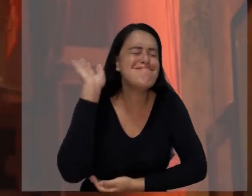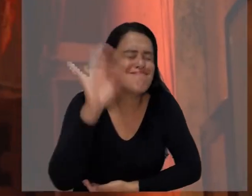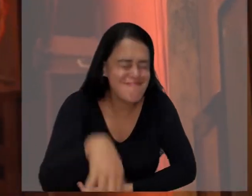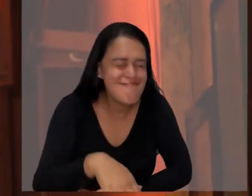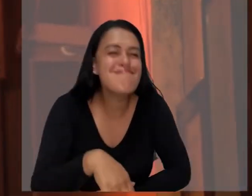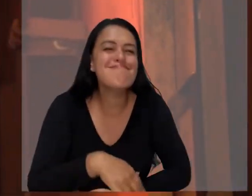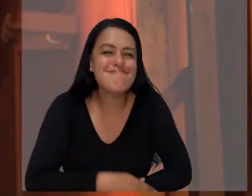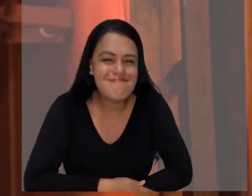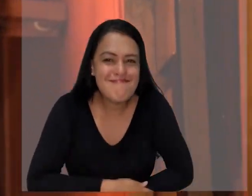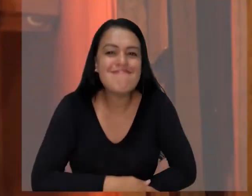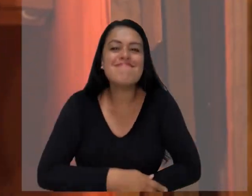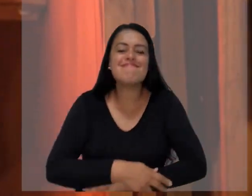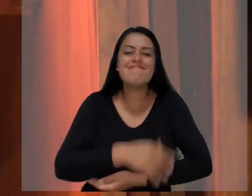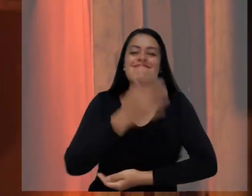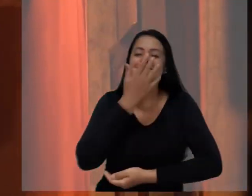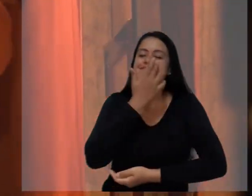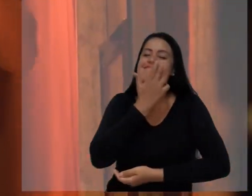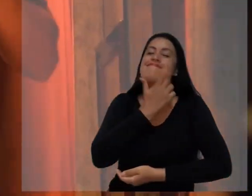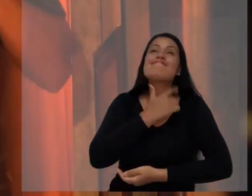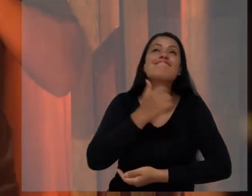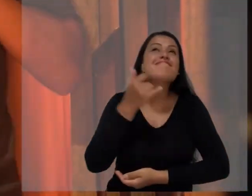É, boba. Ah?